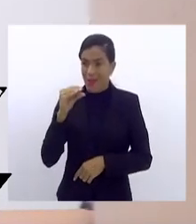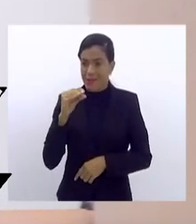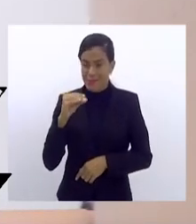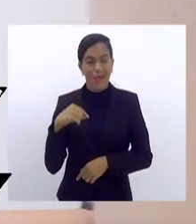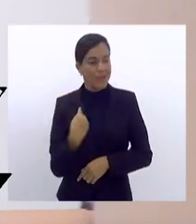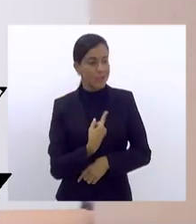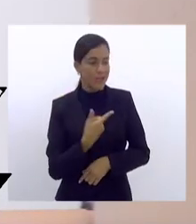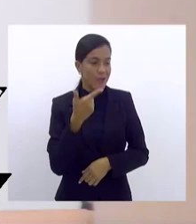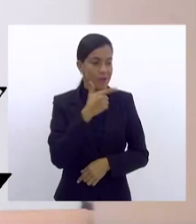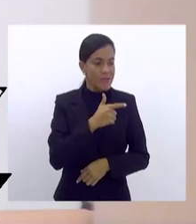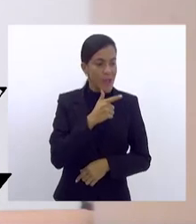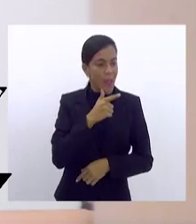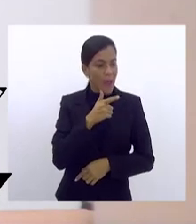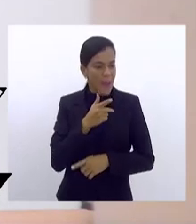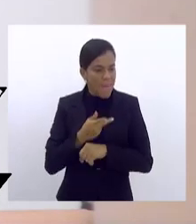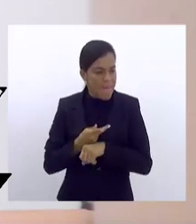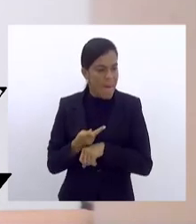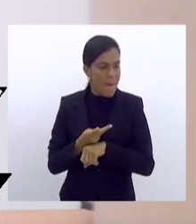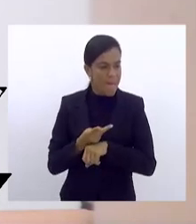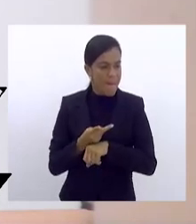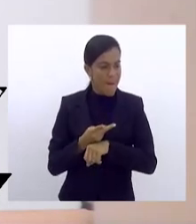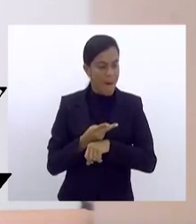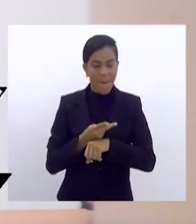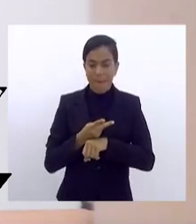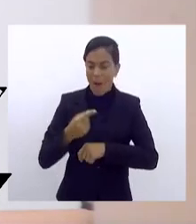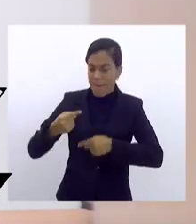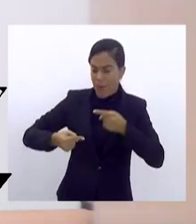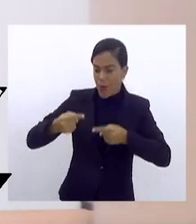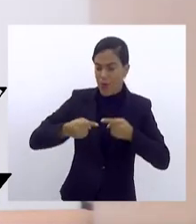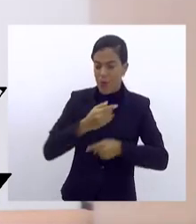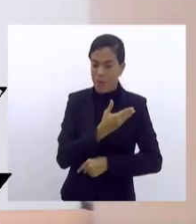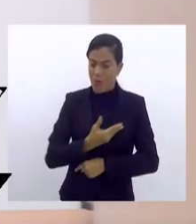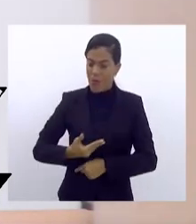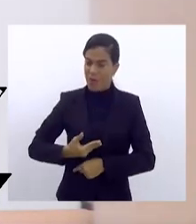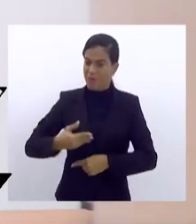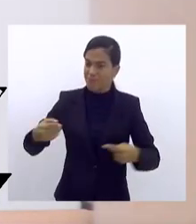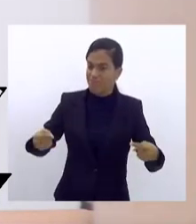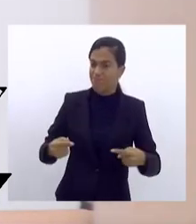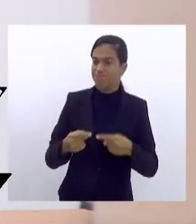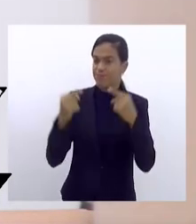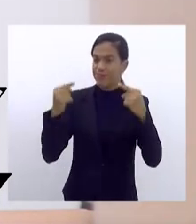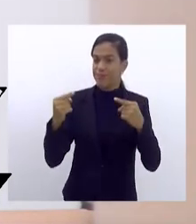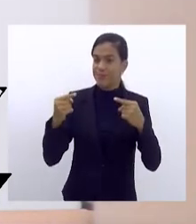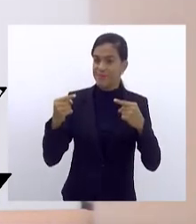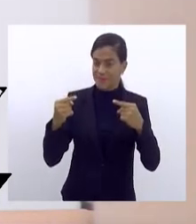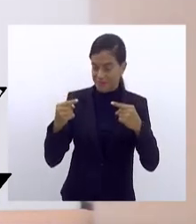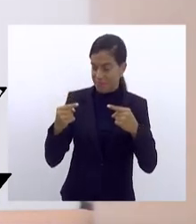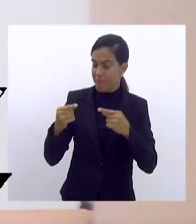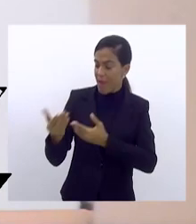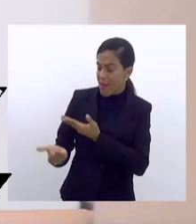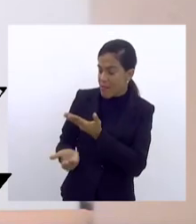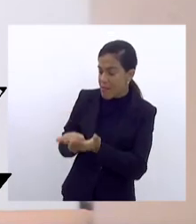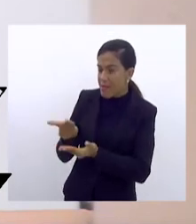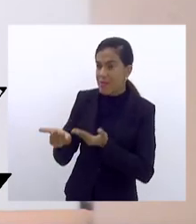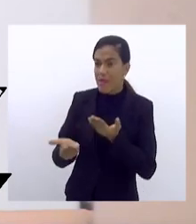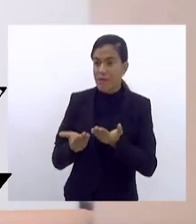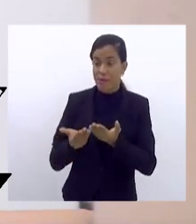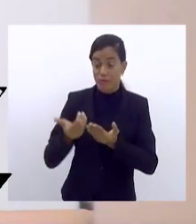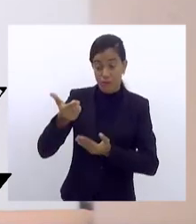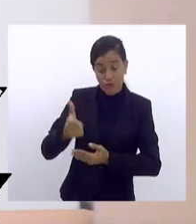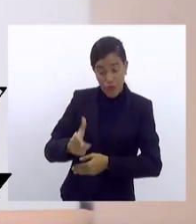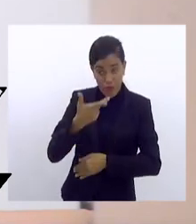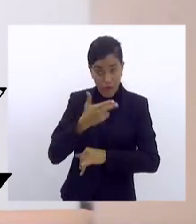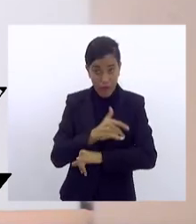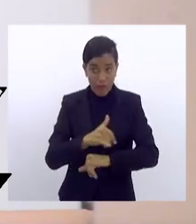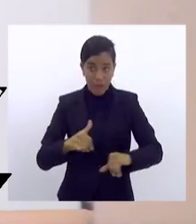pensar e buscar políticas públicas assertivas e pontuais para tratar causas volto a dizer